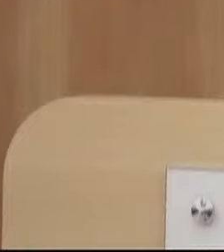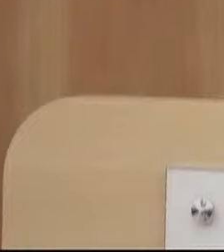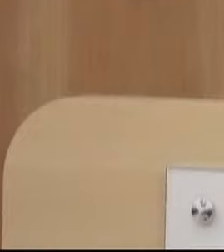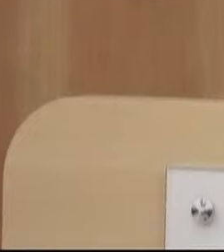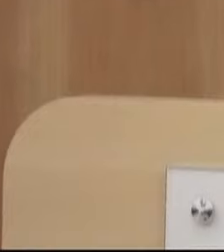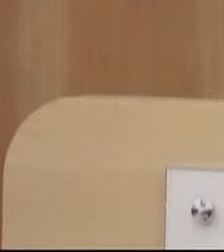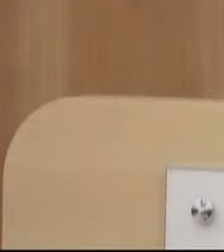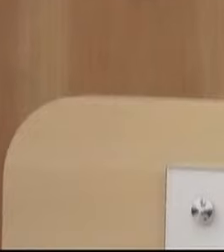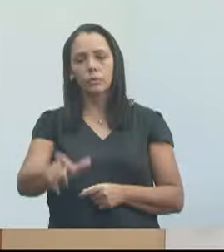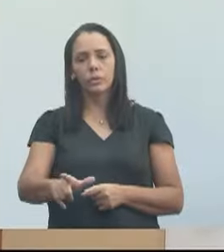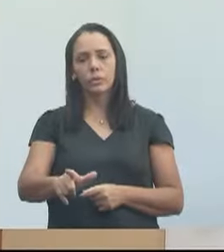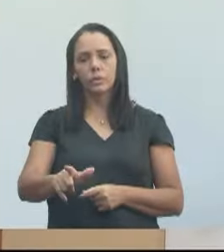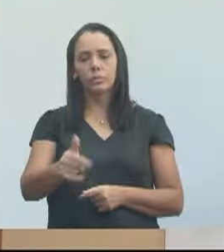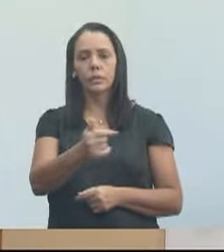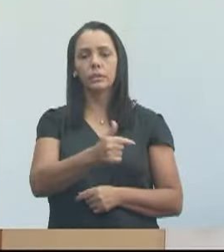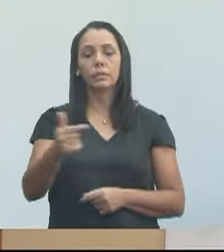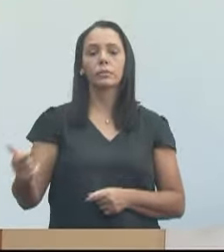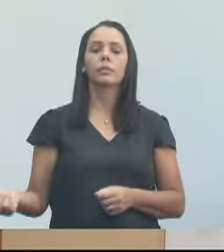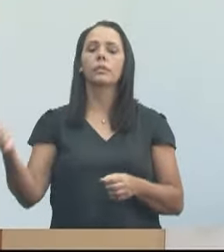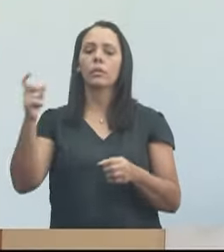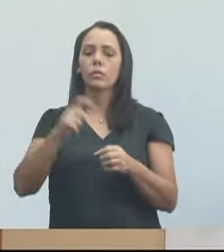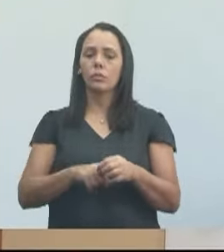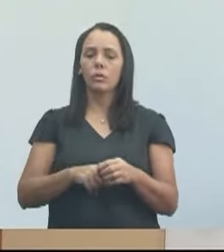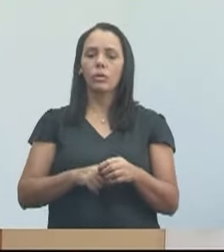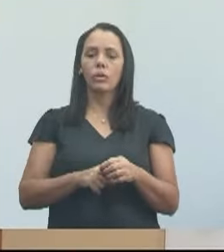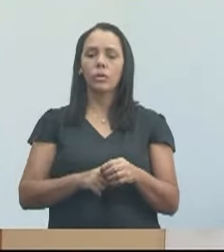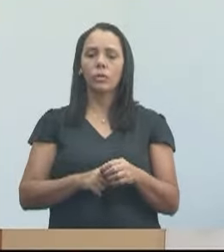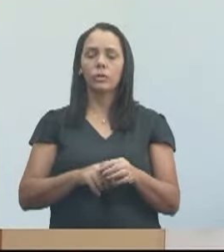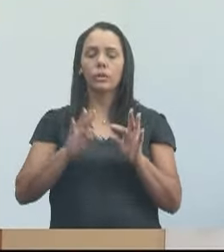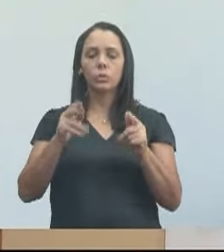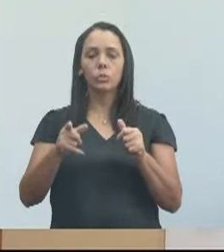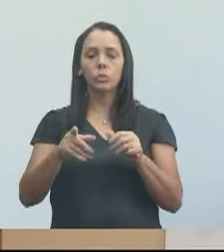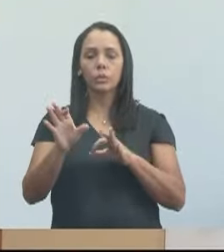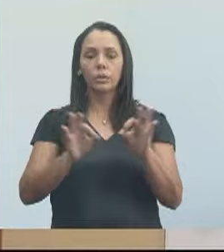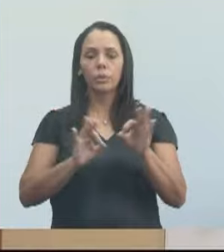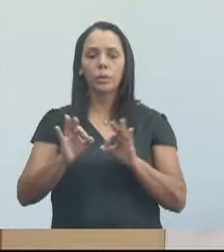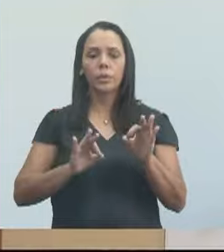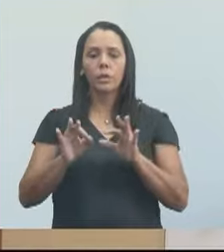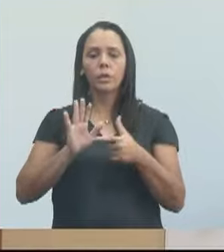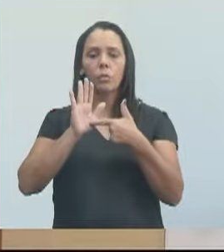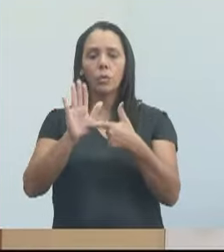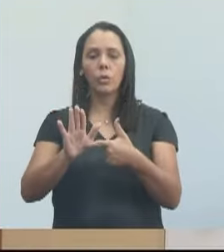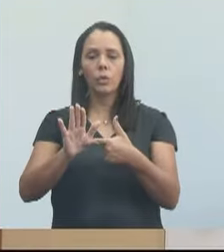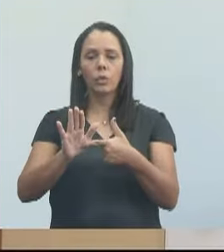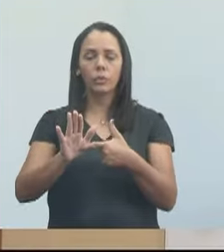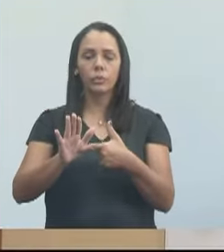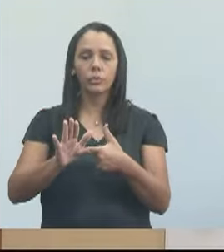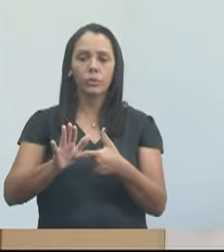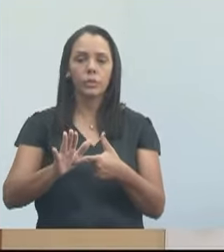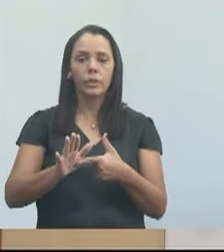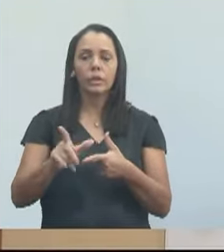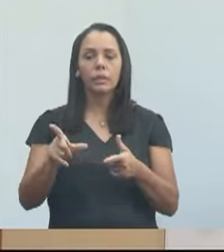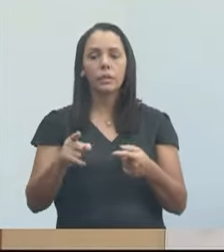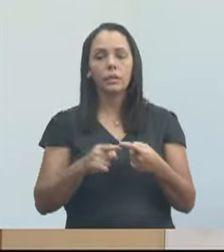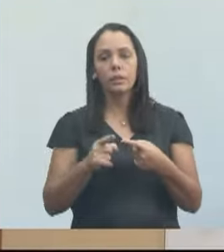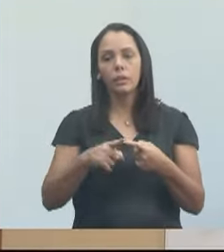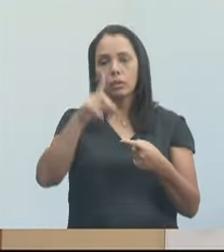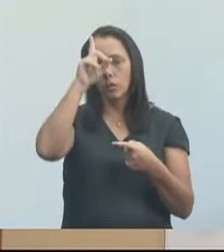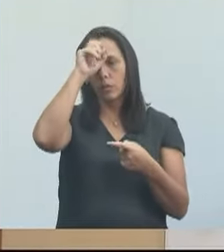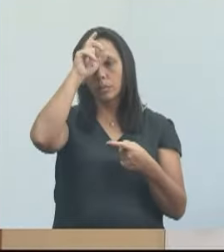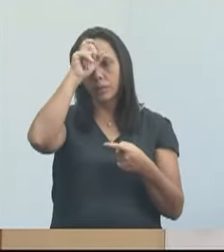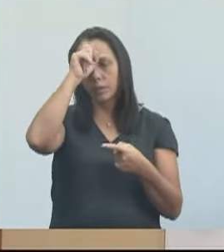de na próxima semana voltar e colocar tudo que eu tinha preparado para vocês, inclusive do Hospital Público Veterinário, da